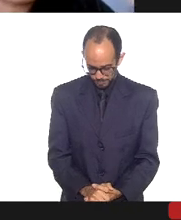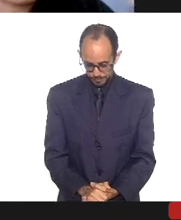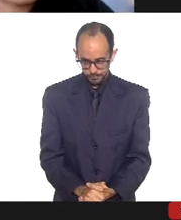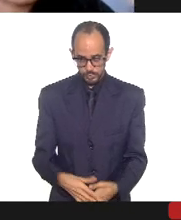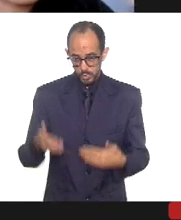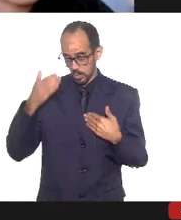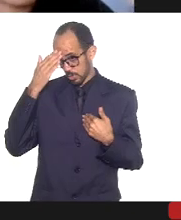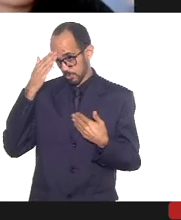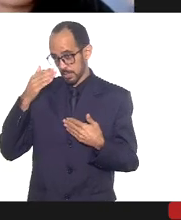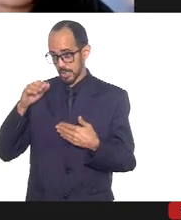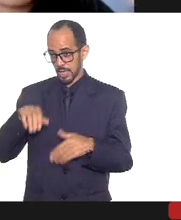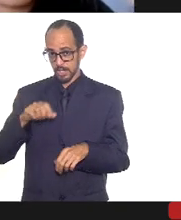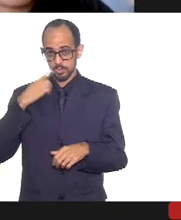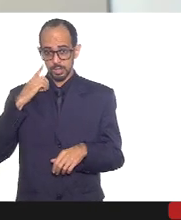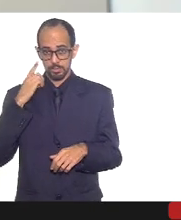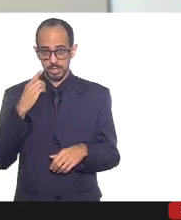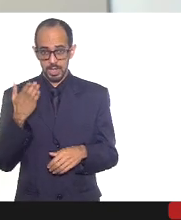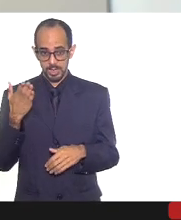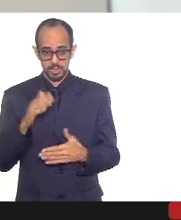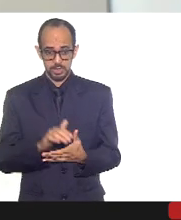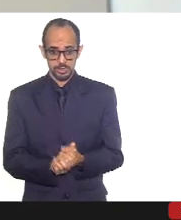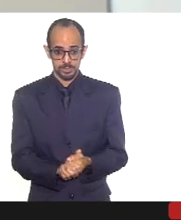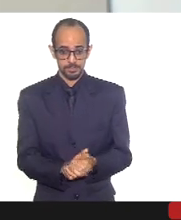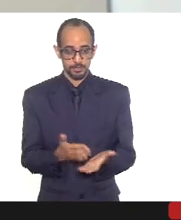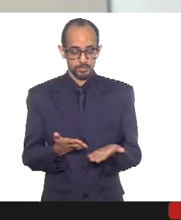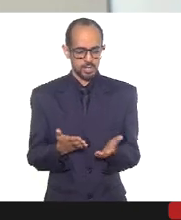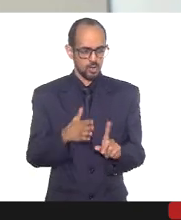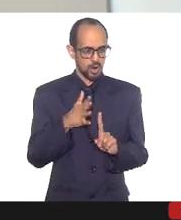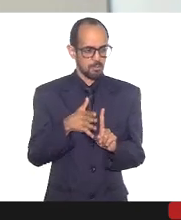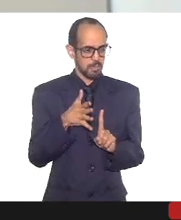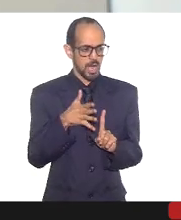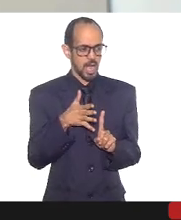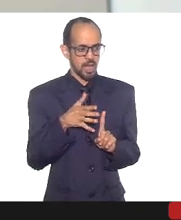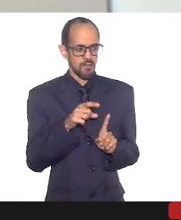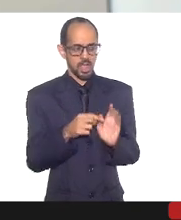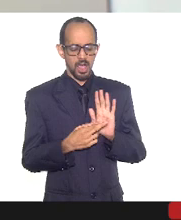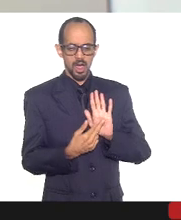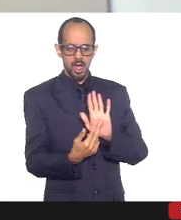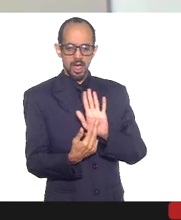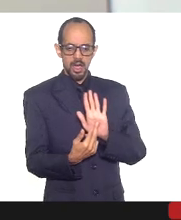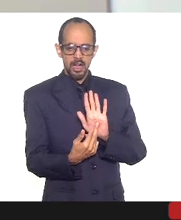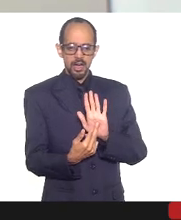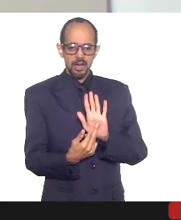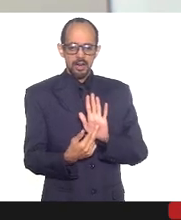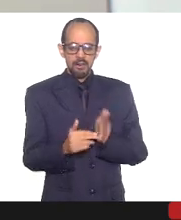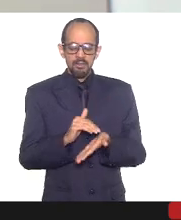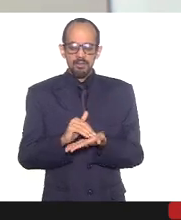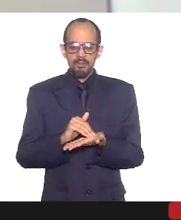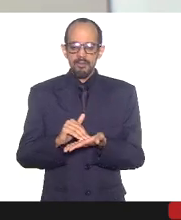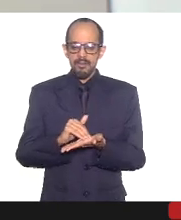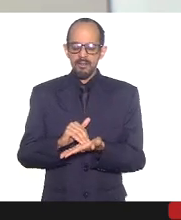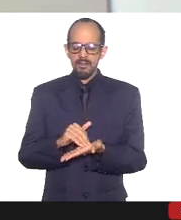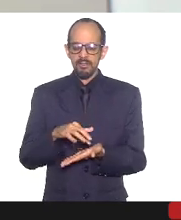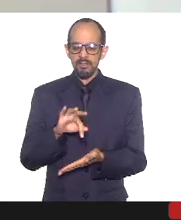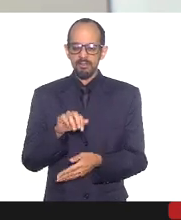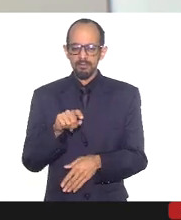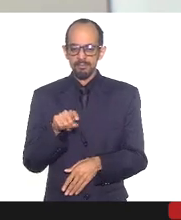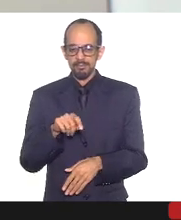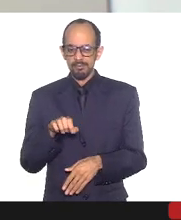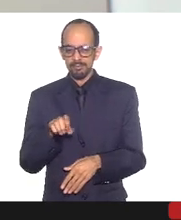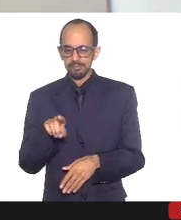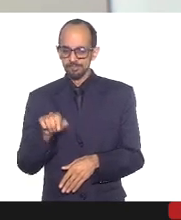Obrigado, deputada Rosane Félix. E passo a palavra agora para a representante da Secretaria de Fazenda.